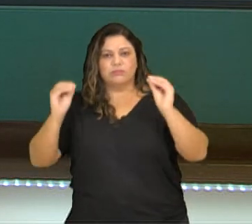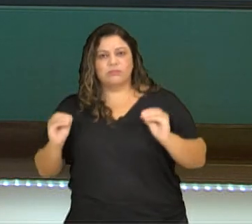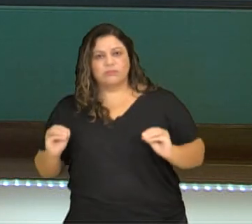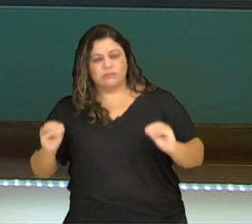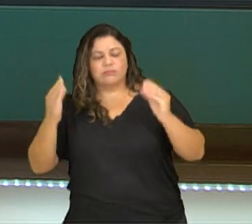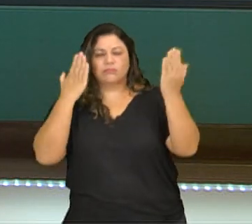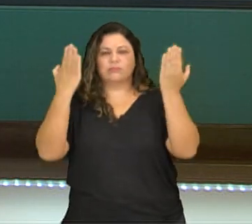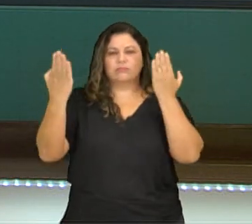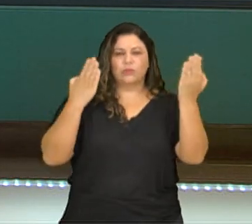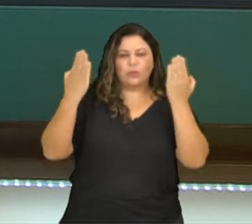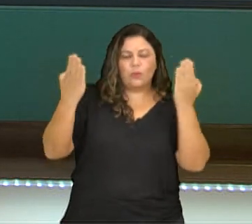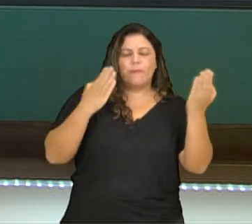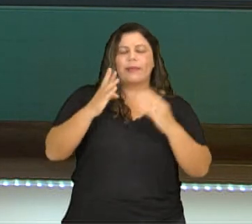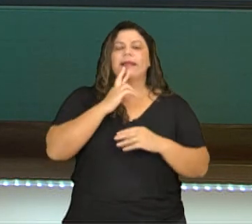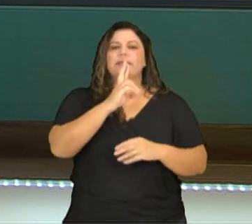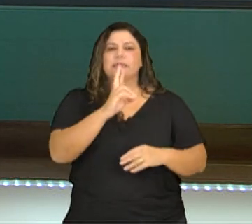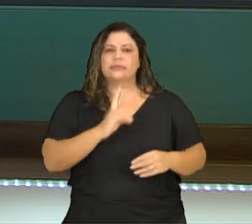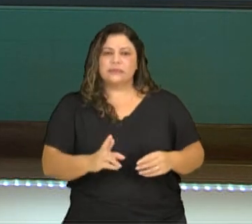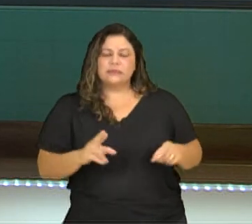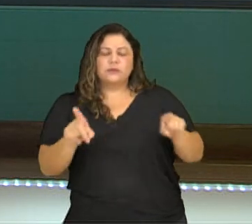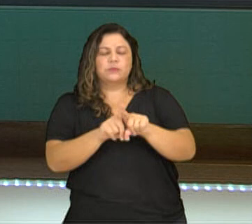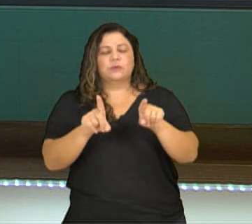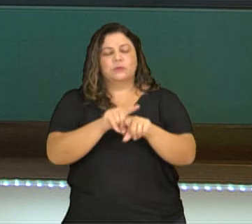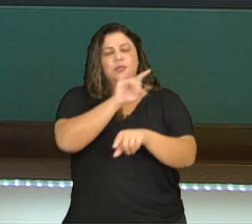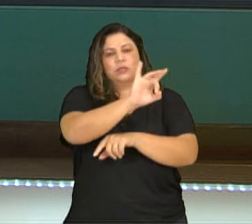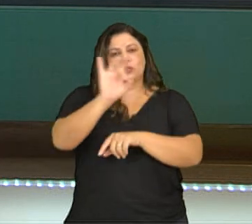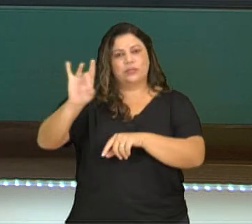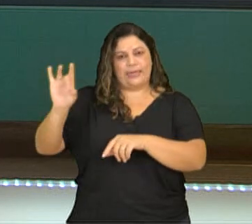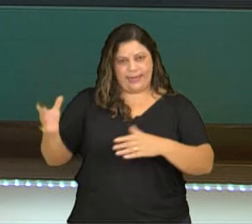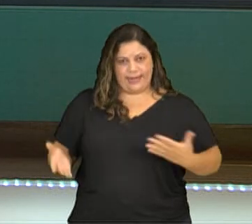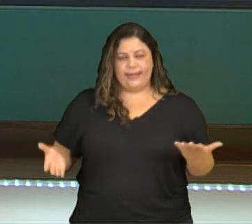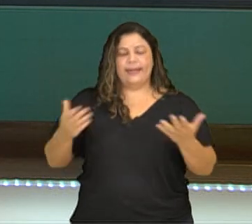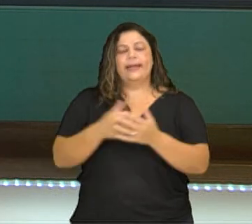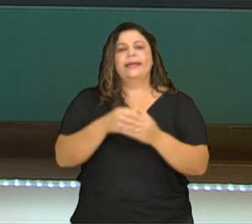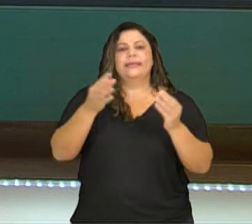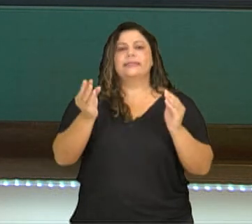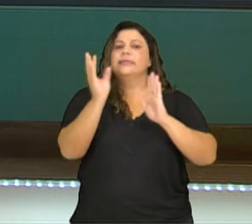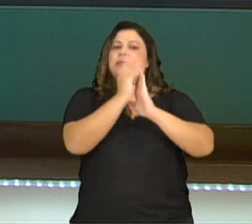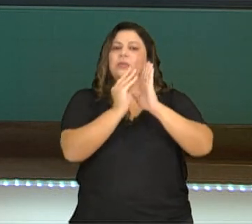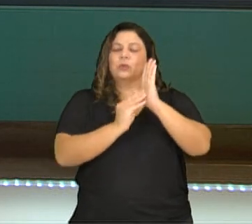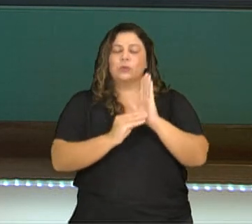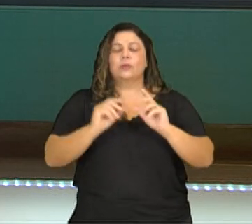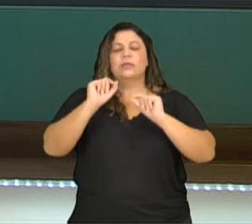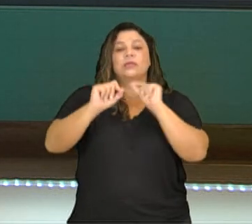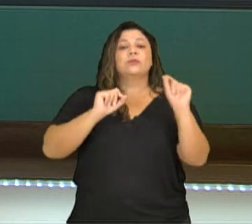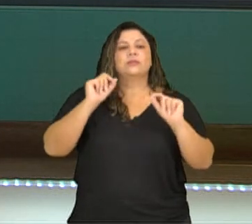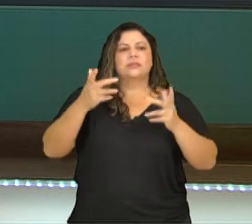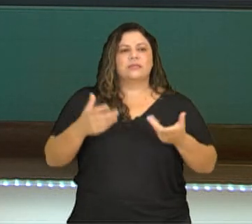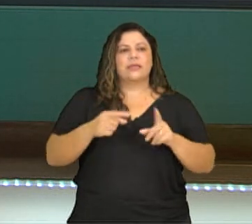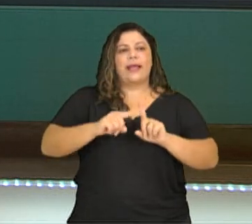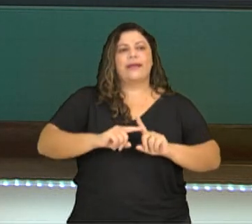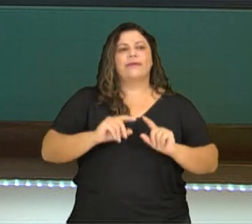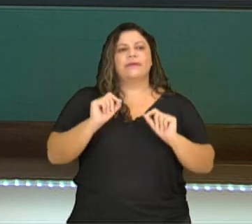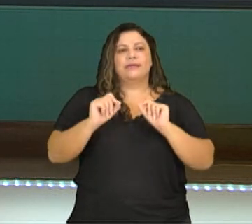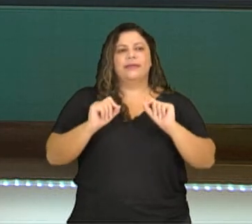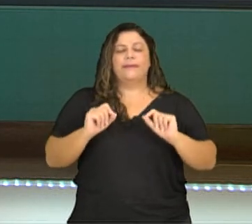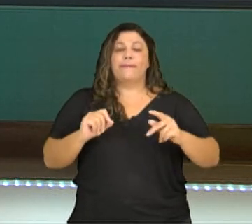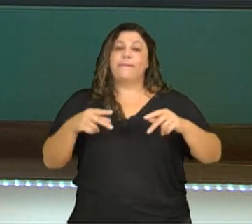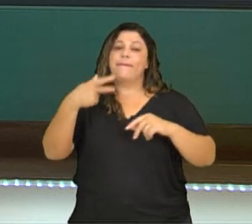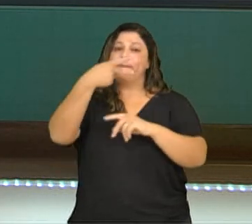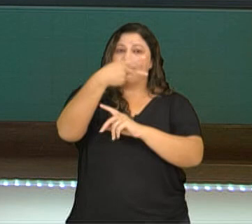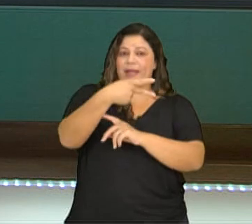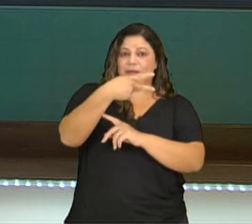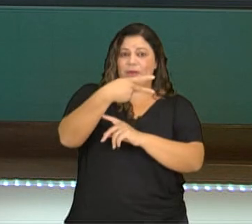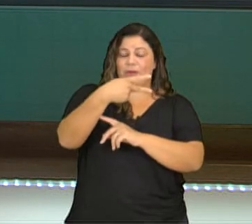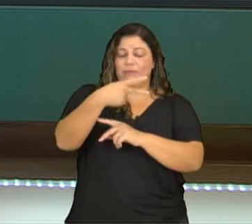e compare os resultados de cada item, colocando os sinais de maior,